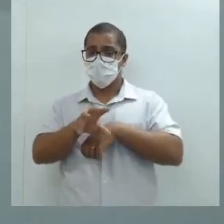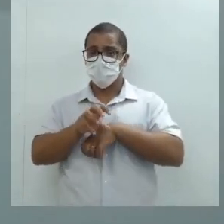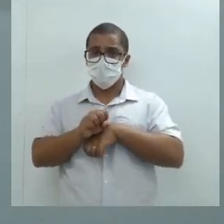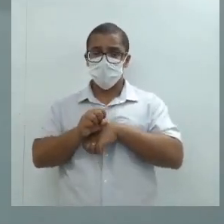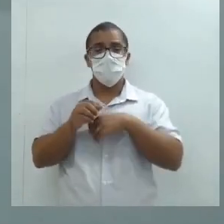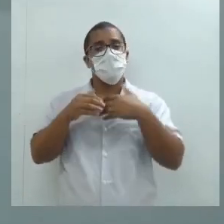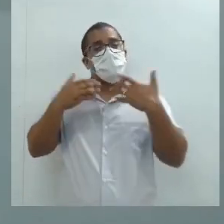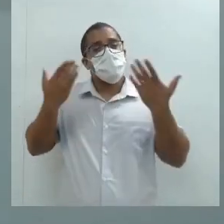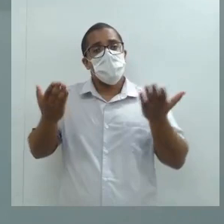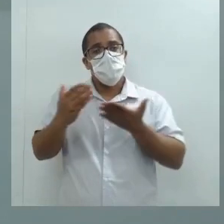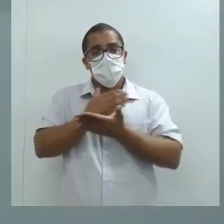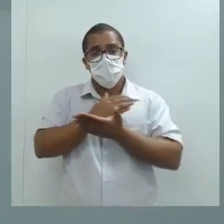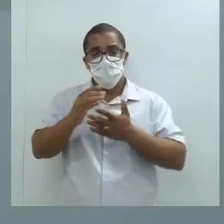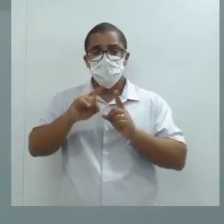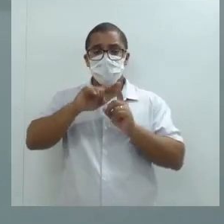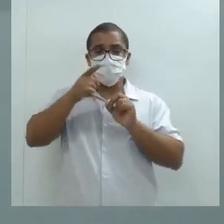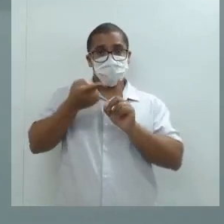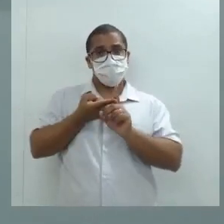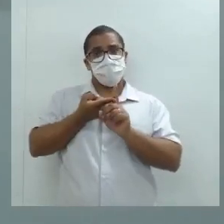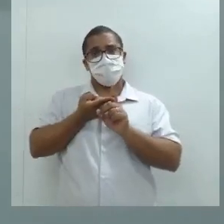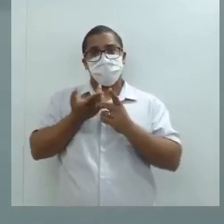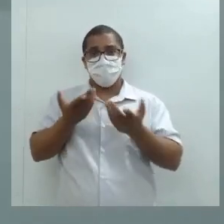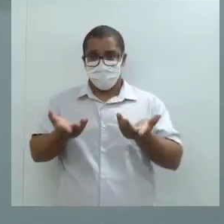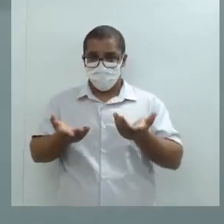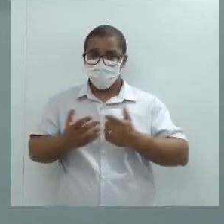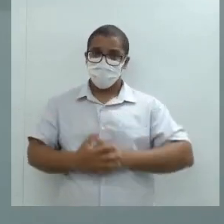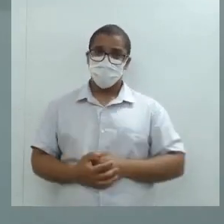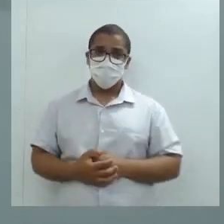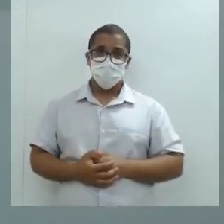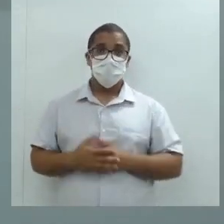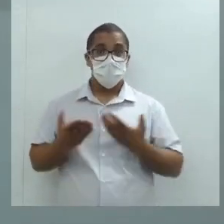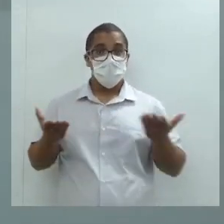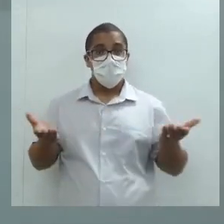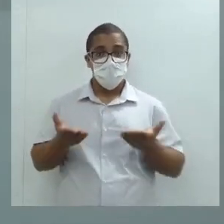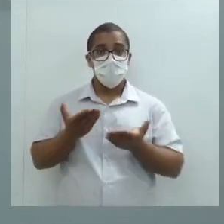nem alguma gravidez indesejada. Então,